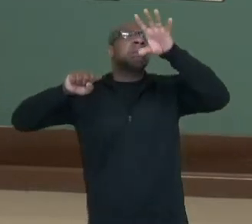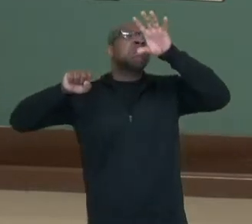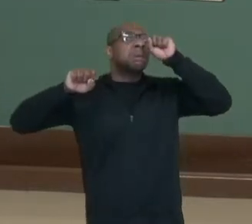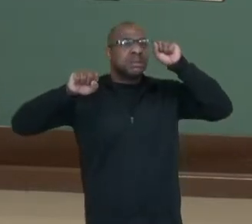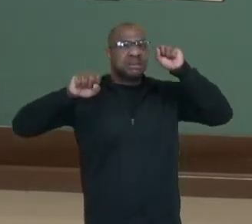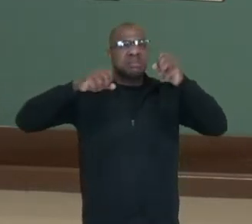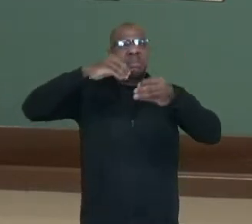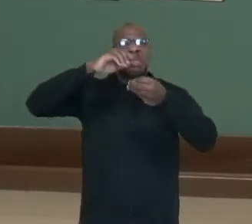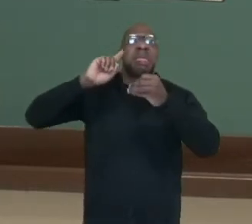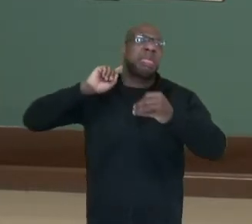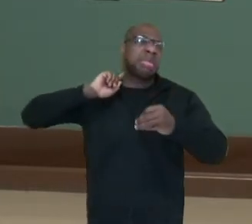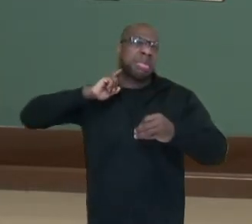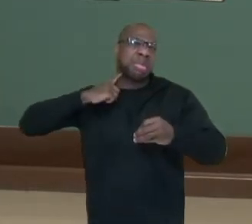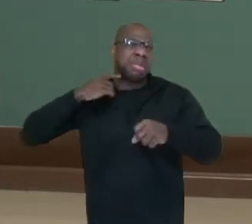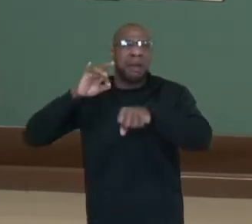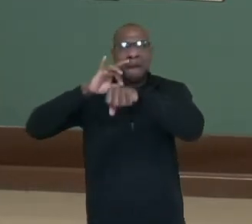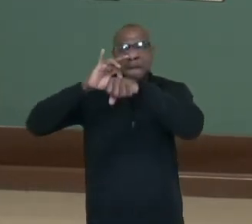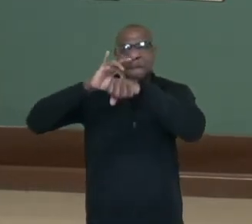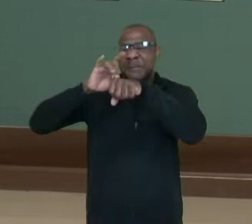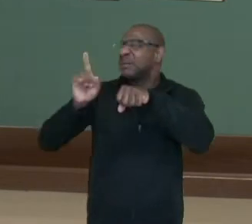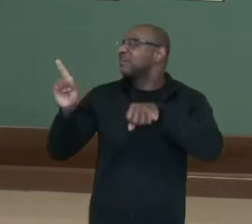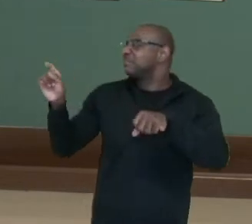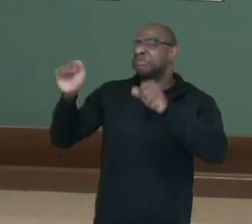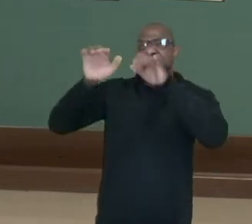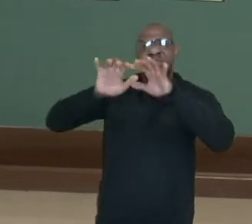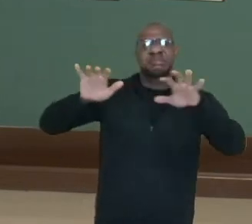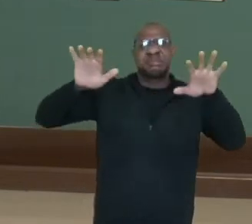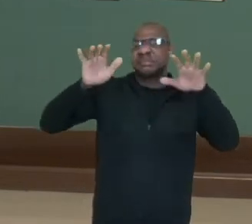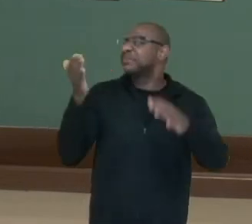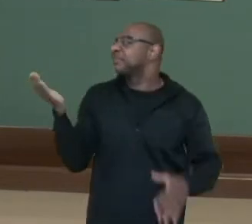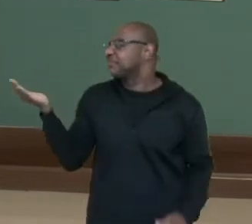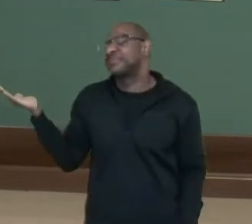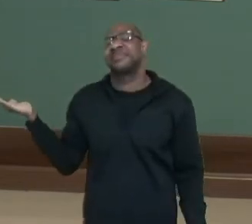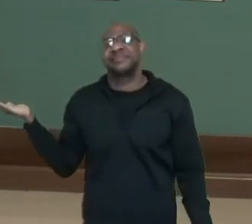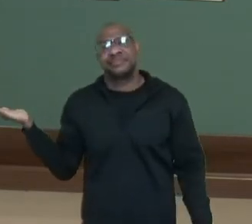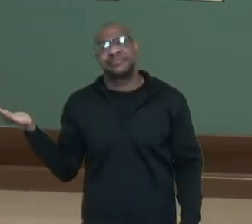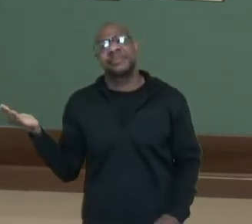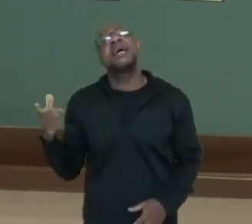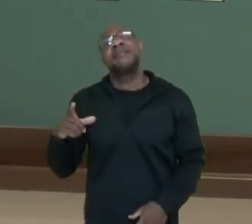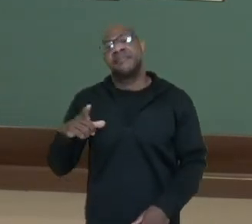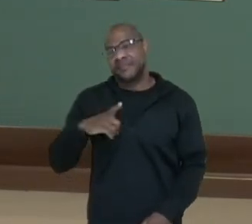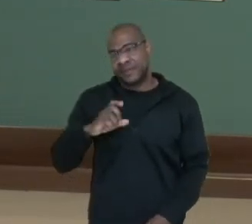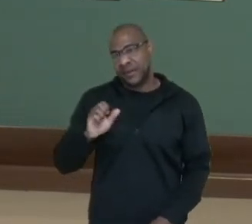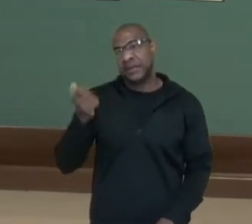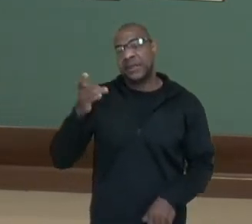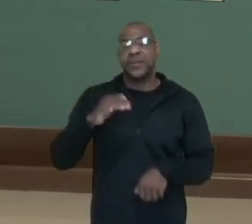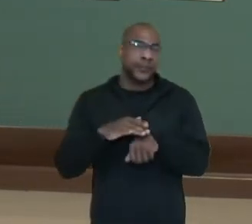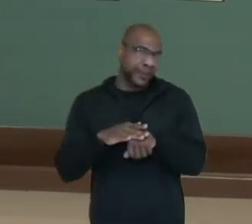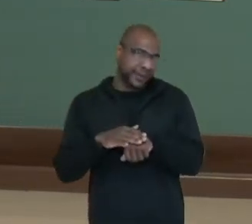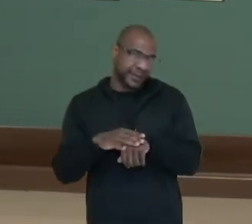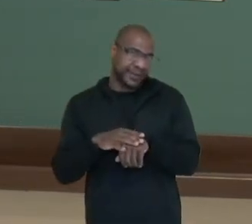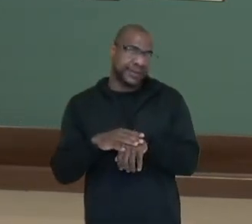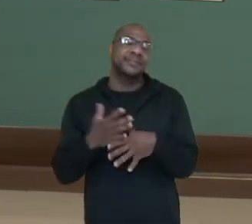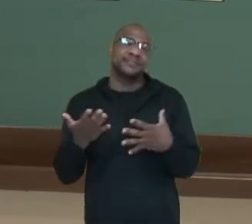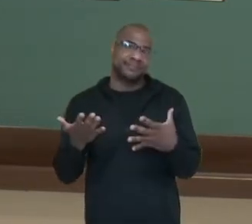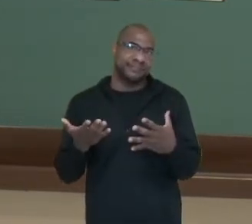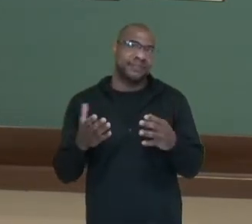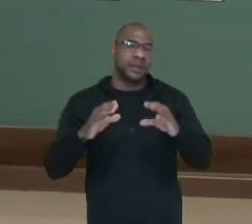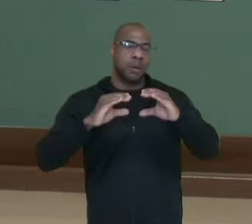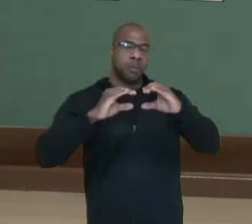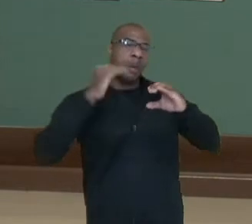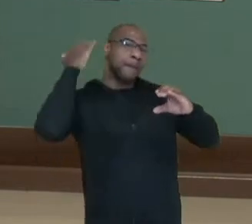desses poluentes aqui na camada atmosférica, provavelmente as doenças virão também. Claro, não